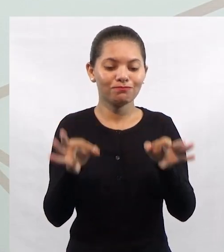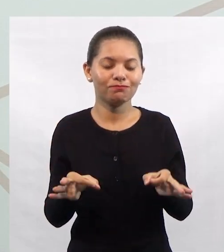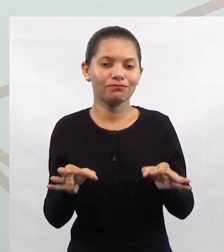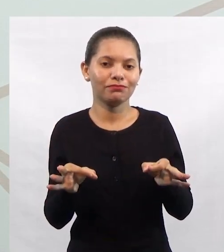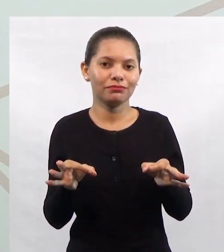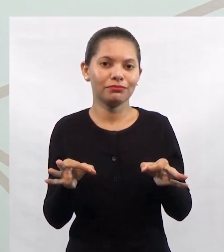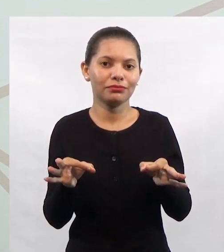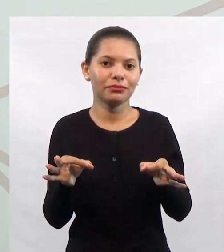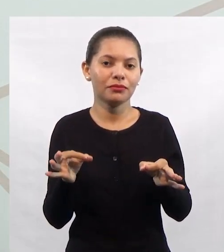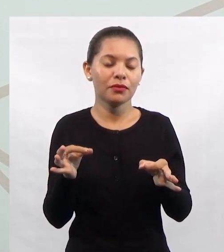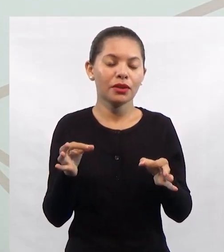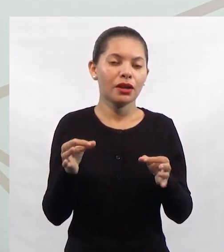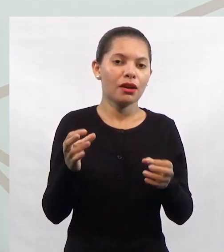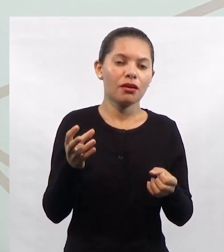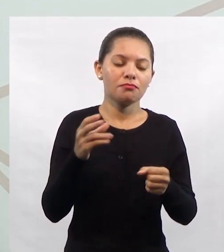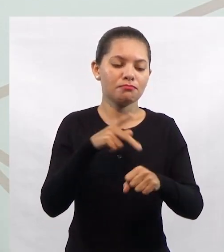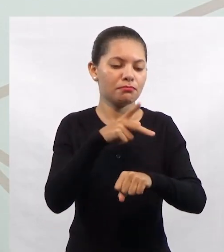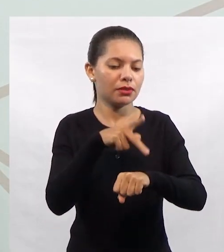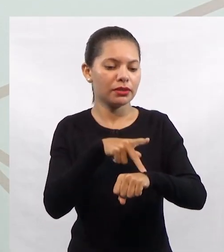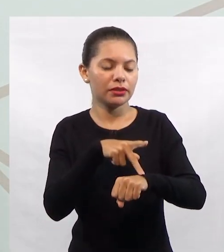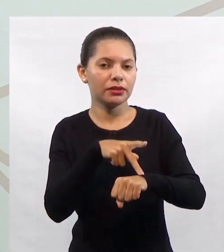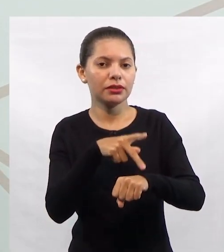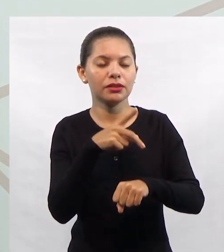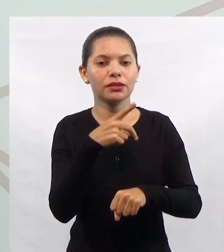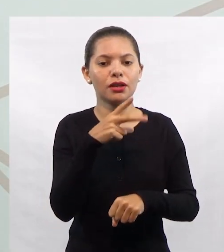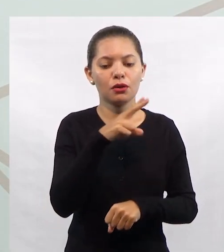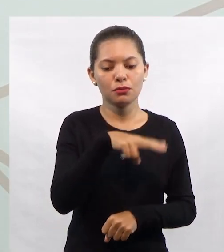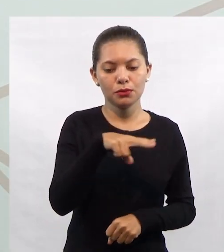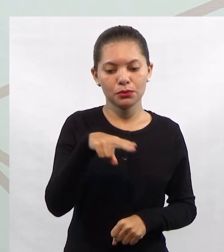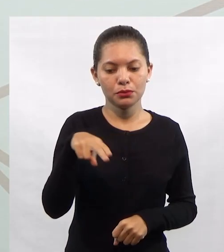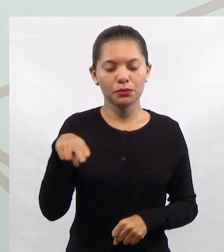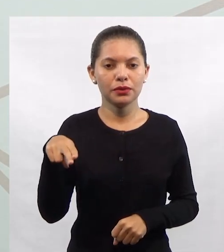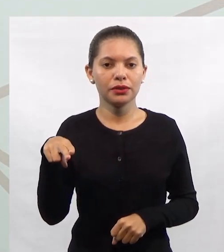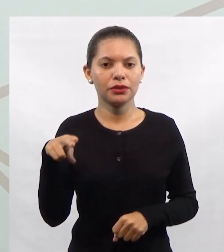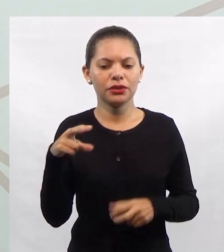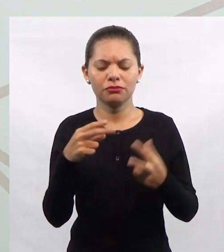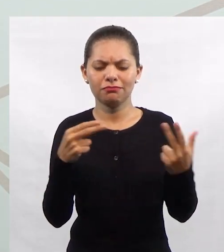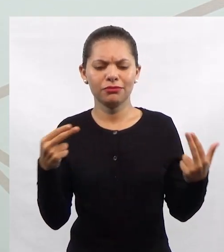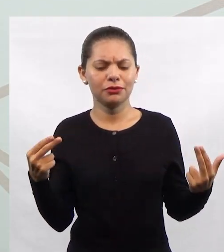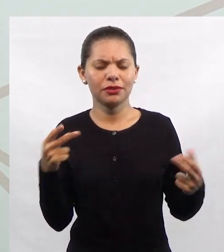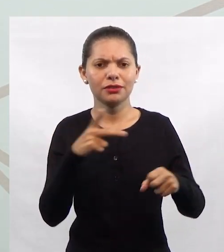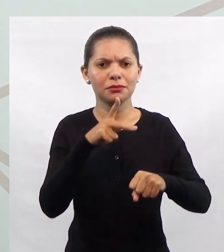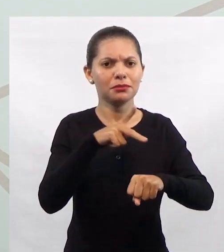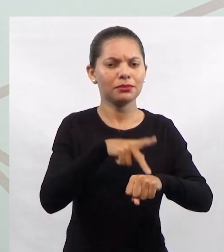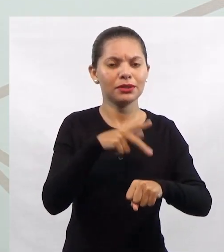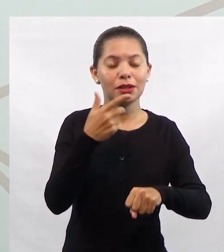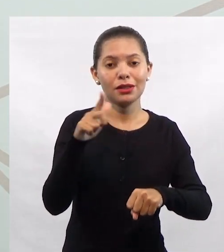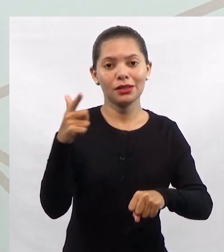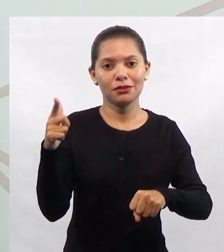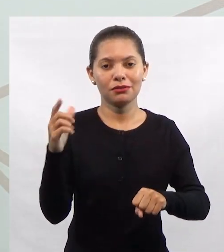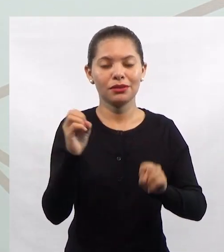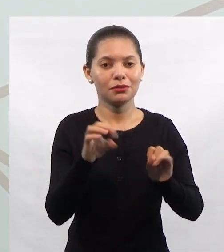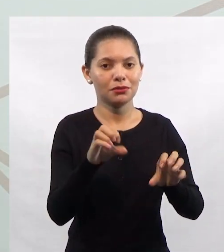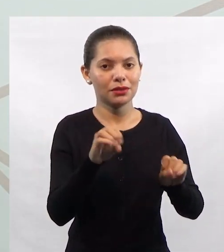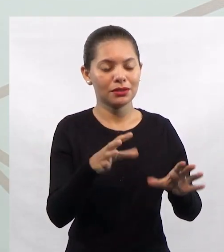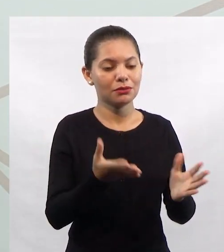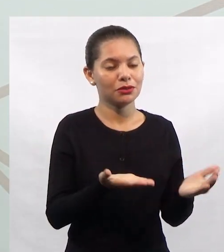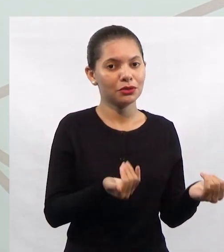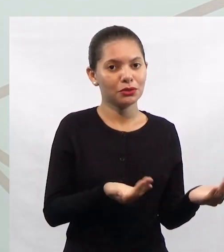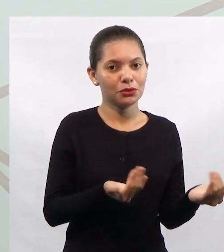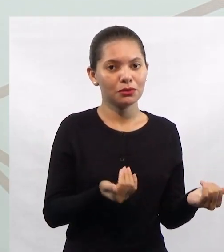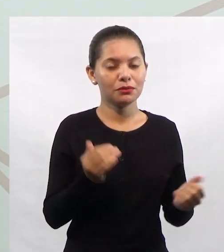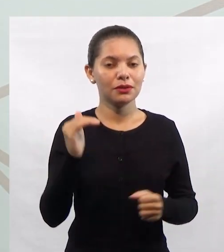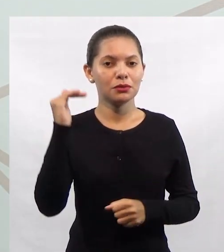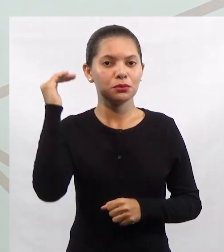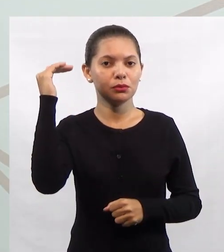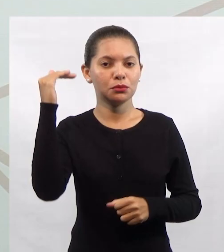isso. Então, países como Finlândia, como Noruega e outros países não têm uma educação de jovens e adultos,